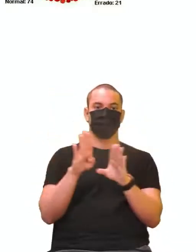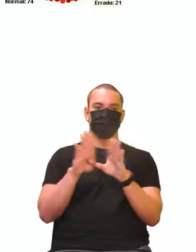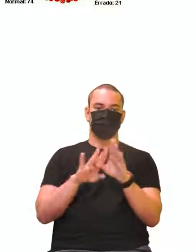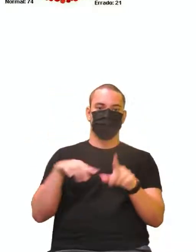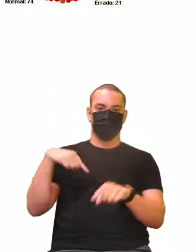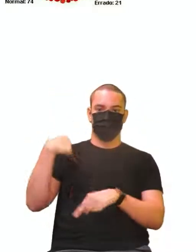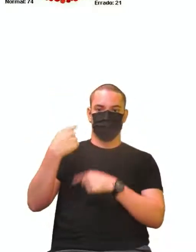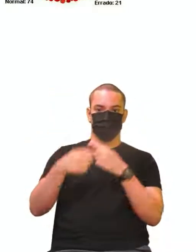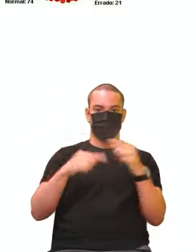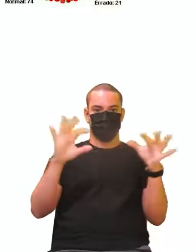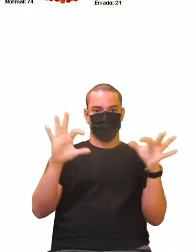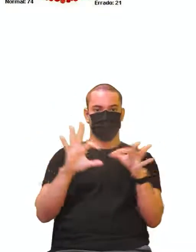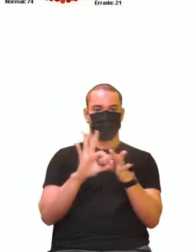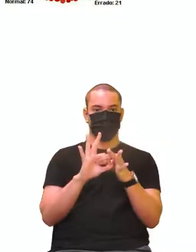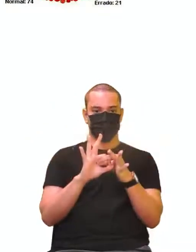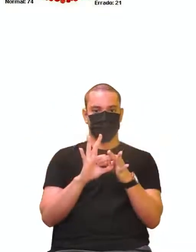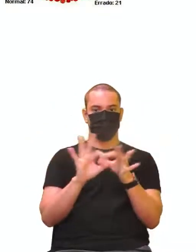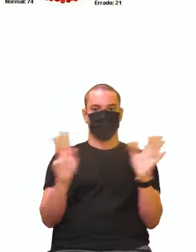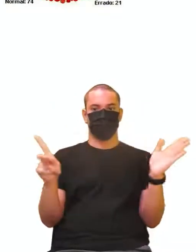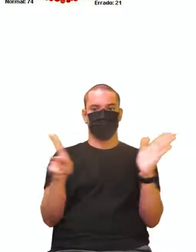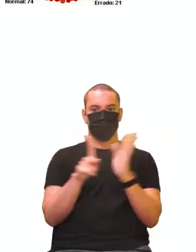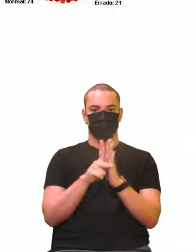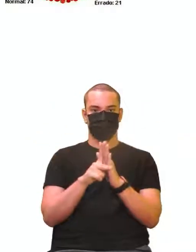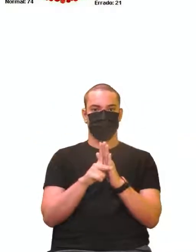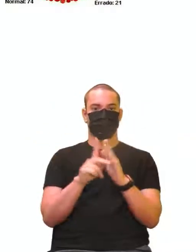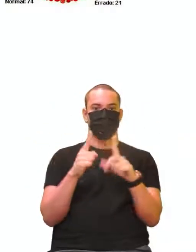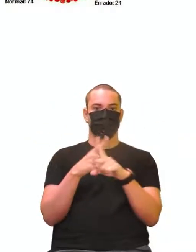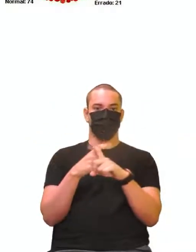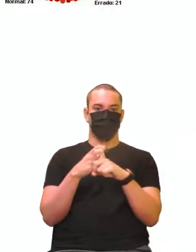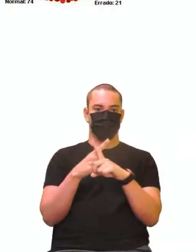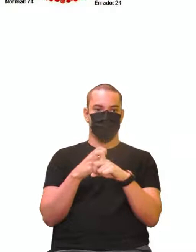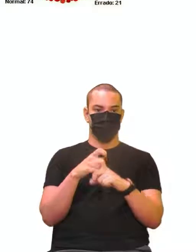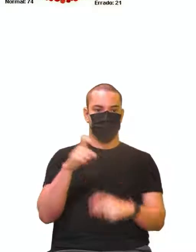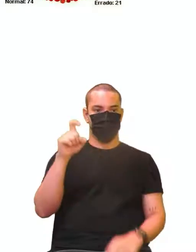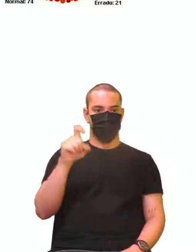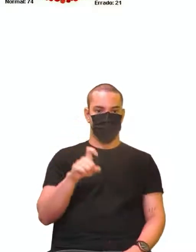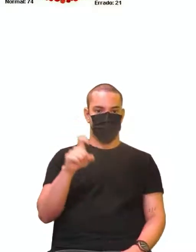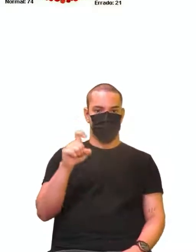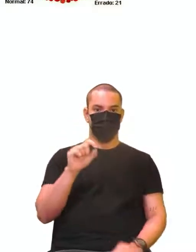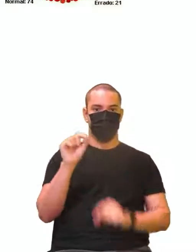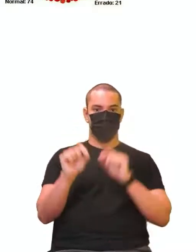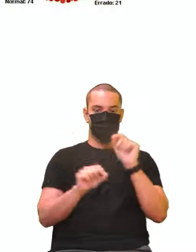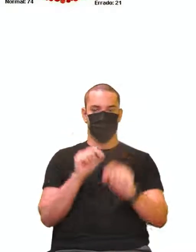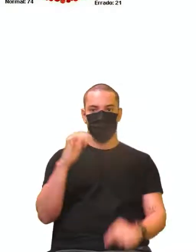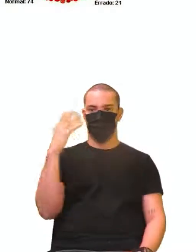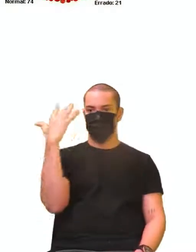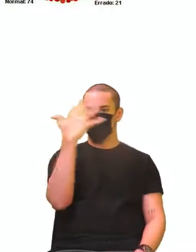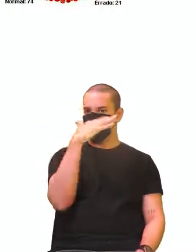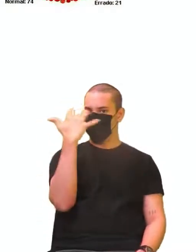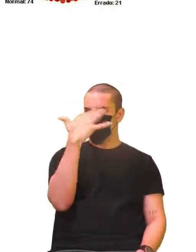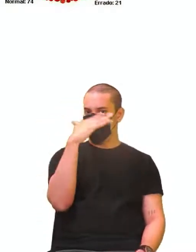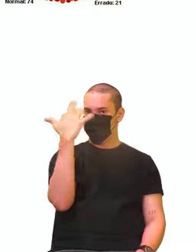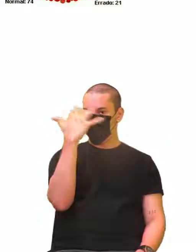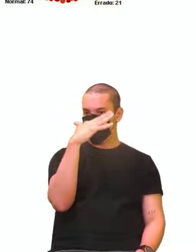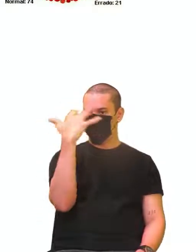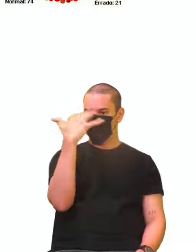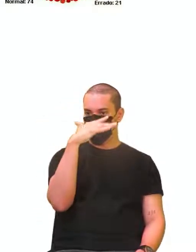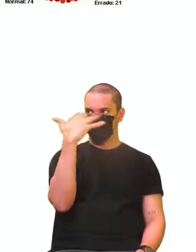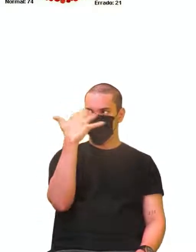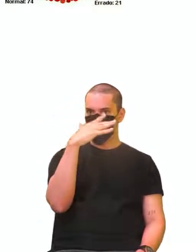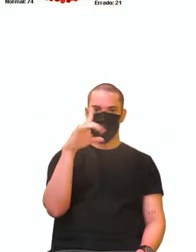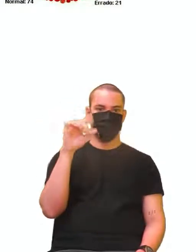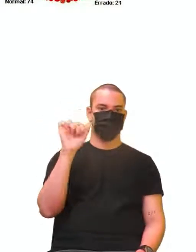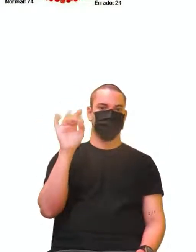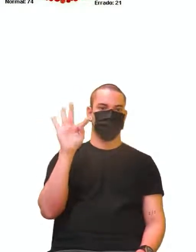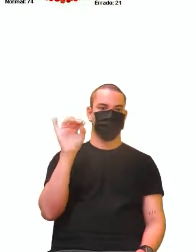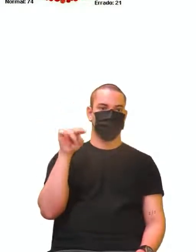herança ligada ao sexo, ou seja, associada ao cromossomo X. Daltonismo, certo? Se